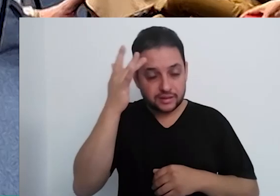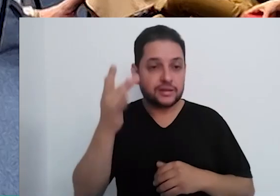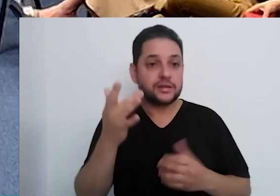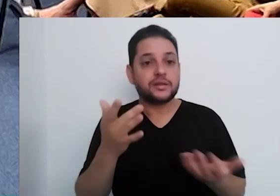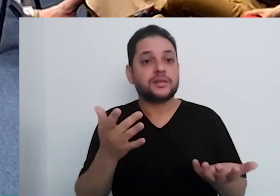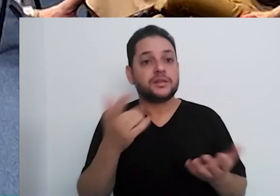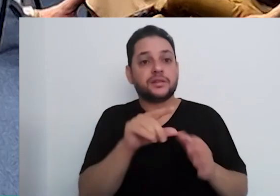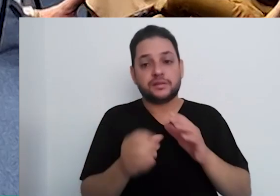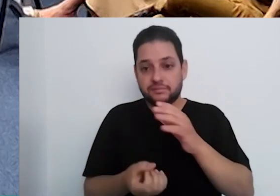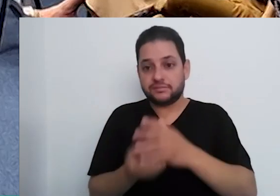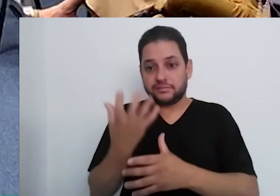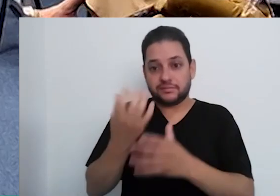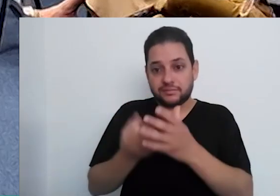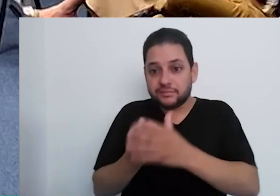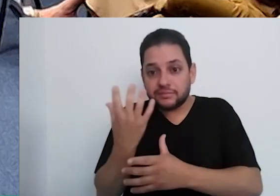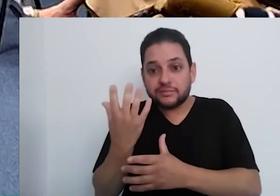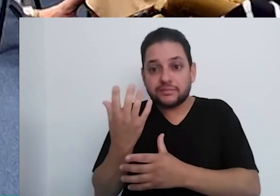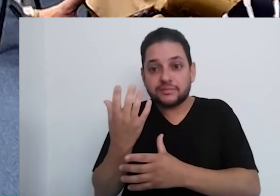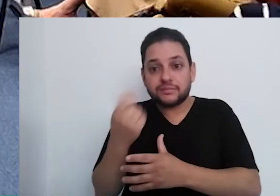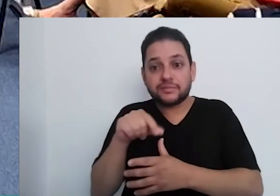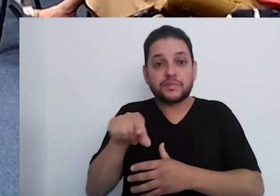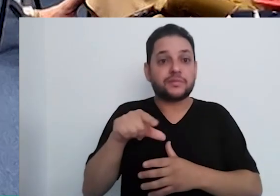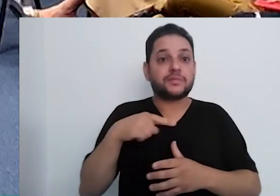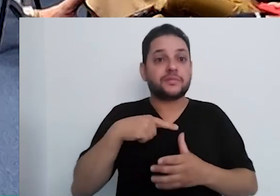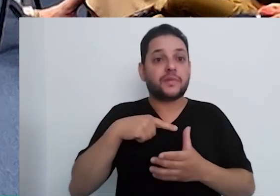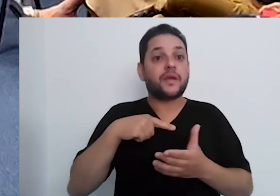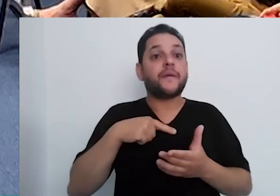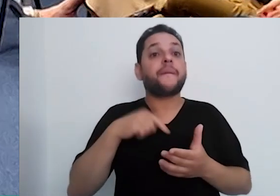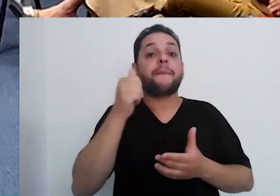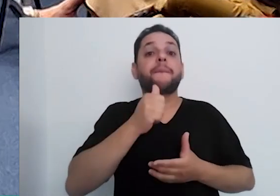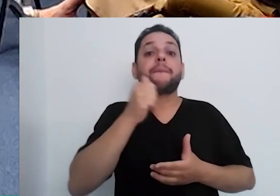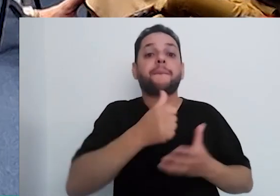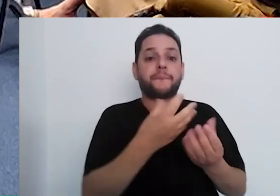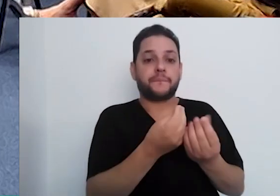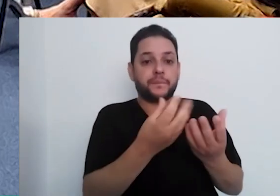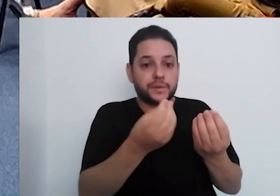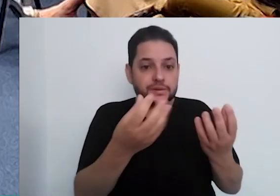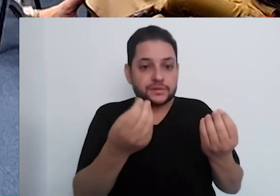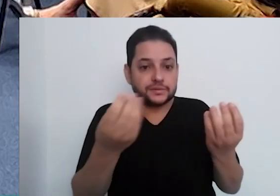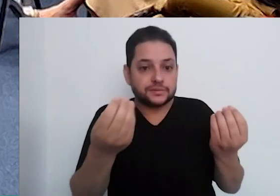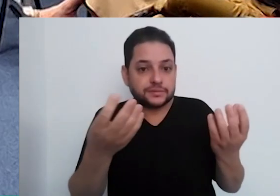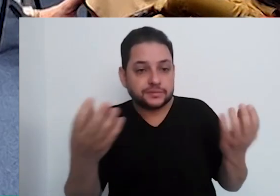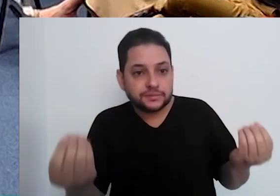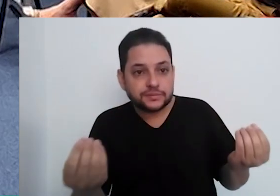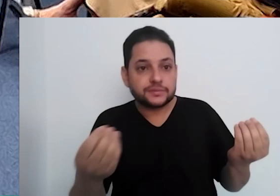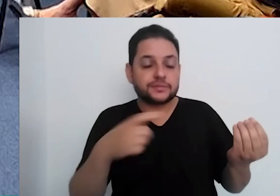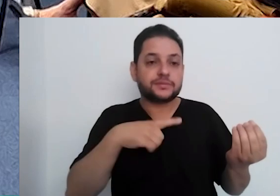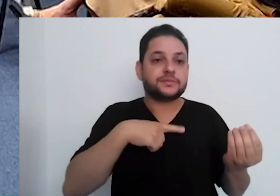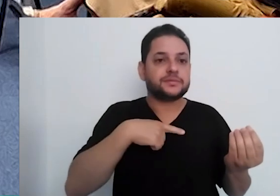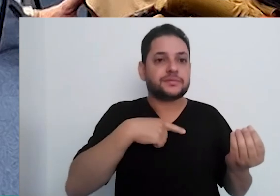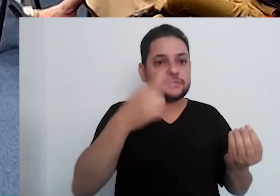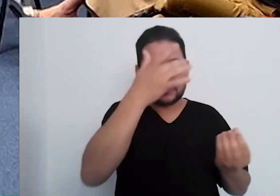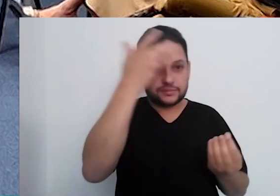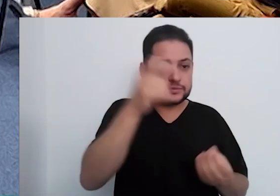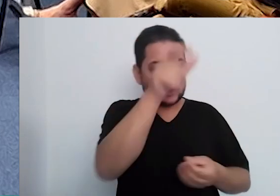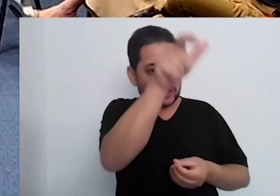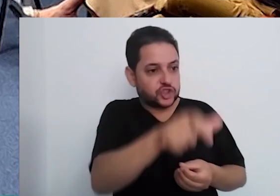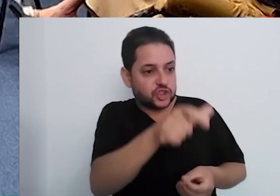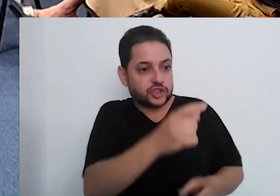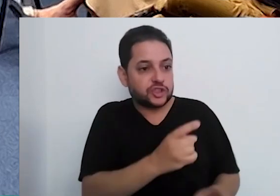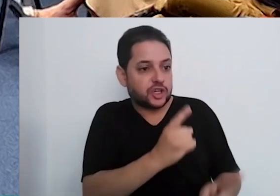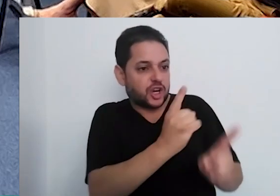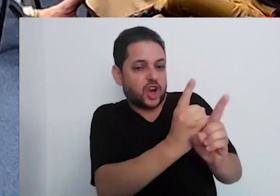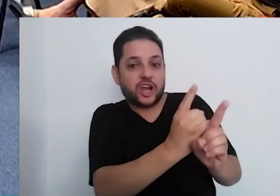produtoras e e muitas das produtoras são mulheres são pessoas que conseguem fazer ises conseguem achar personagem como a gente diz eu quero achar um